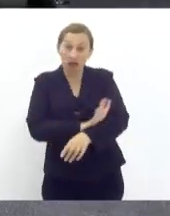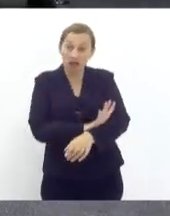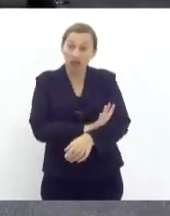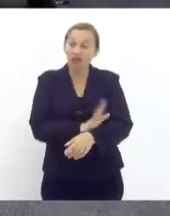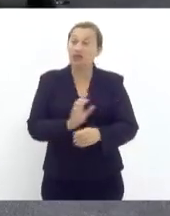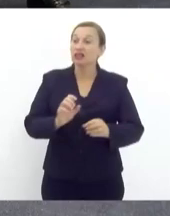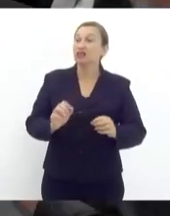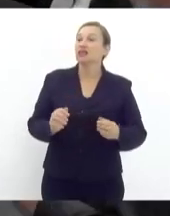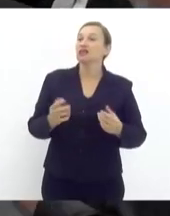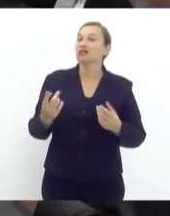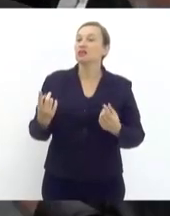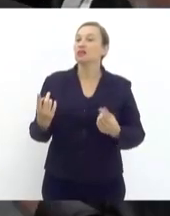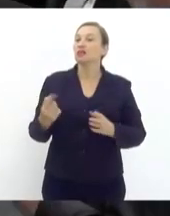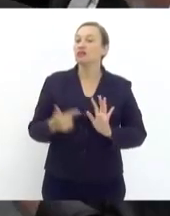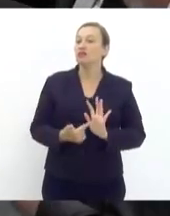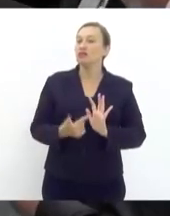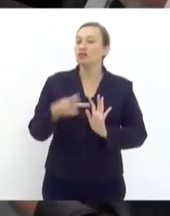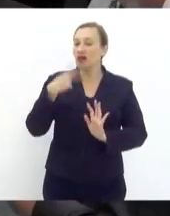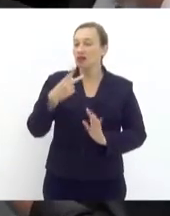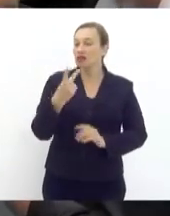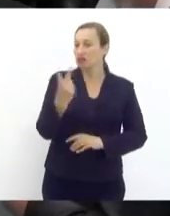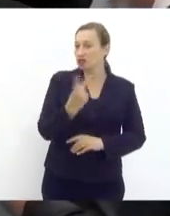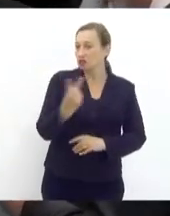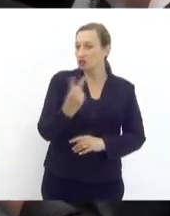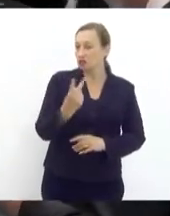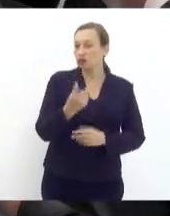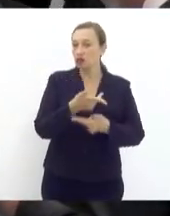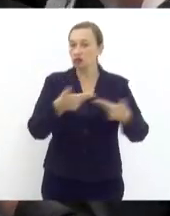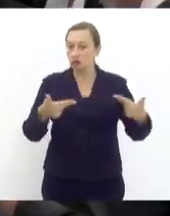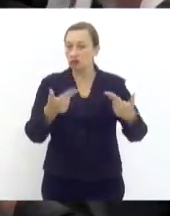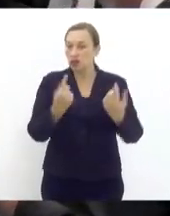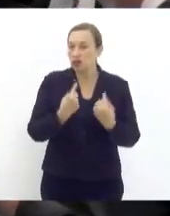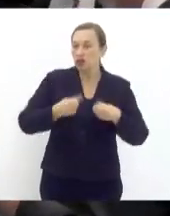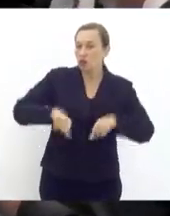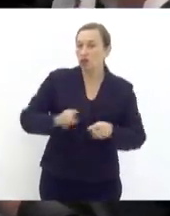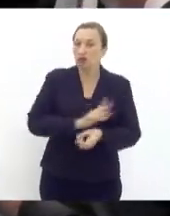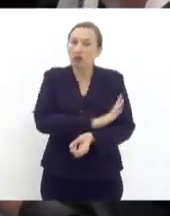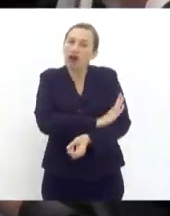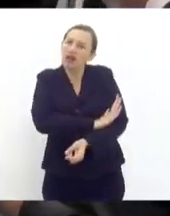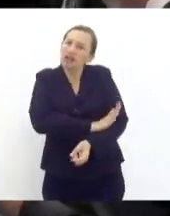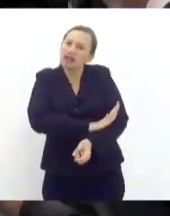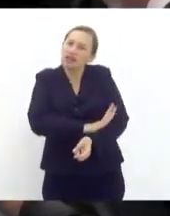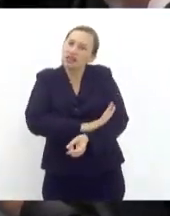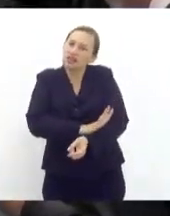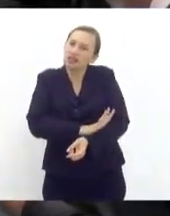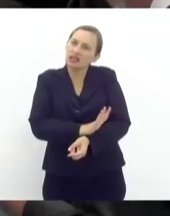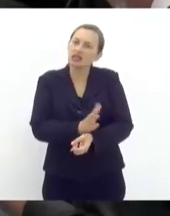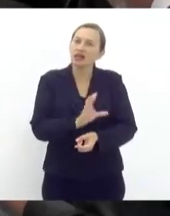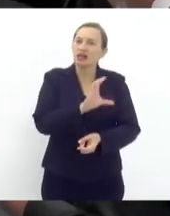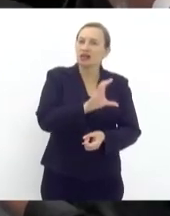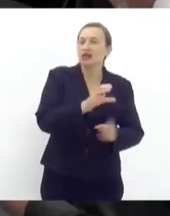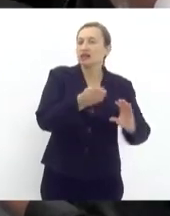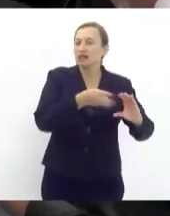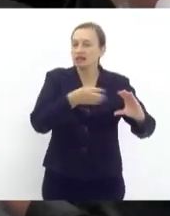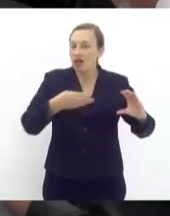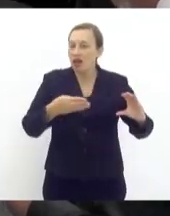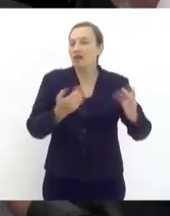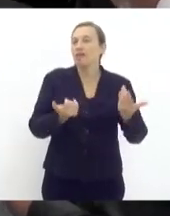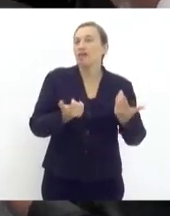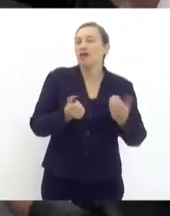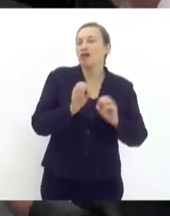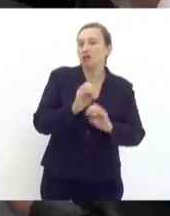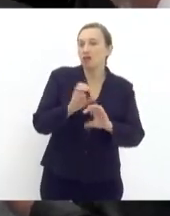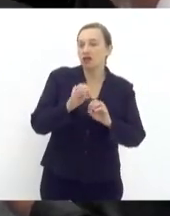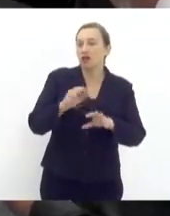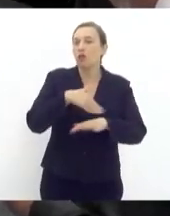associando as duas coisas uma boa forma de combater o racismo é ampliar os cieps a educação e